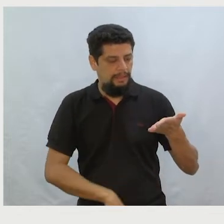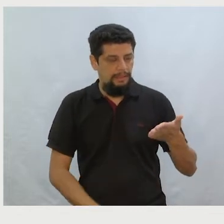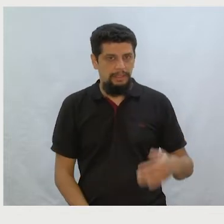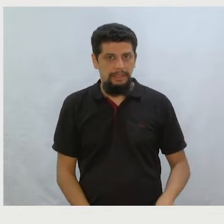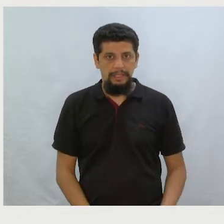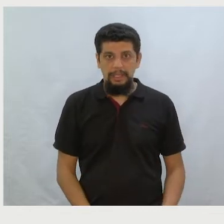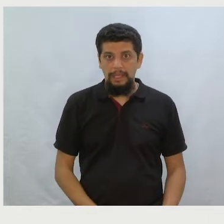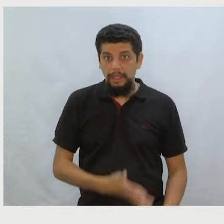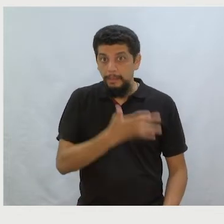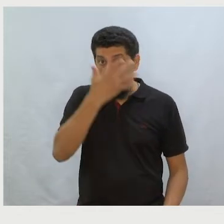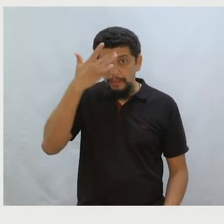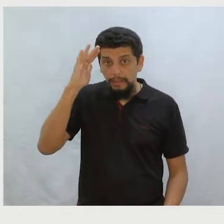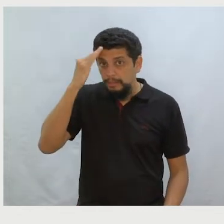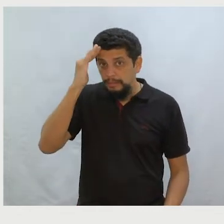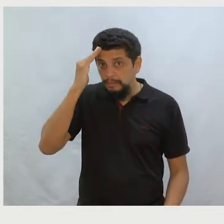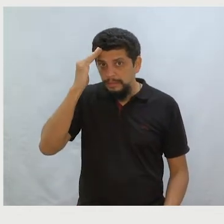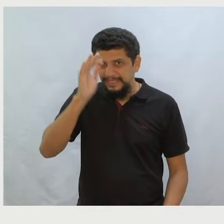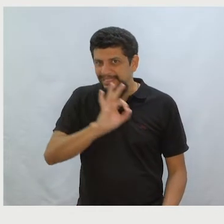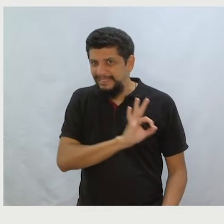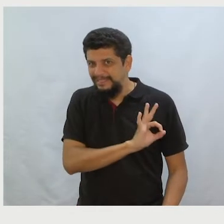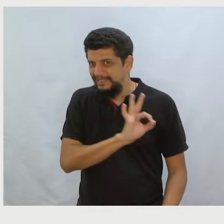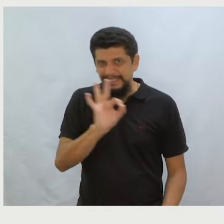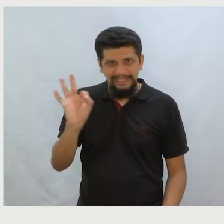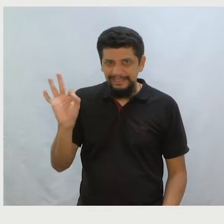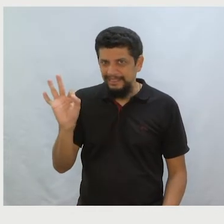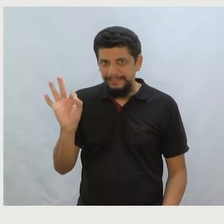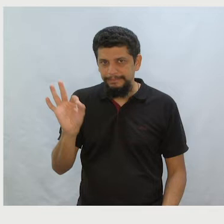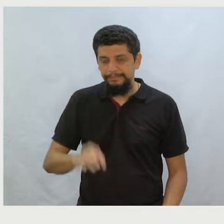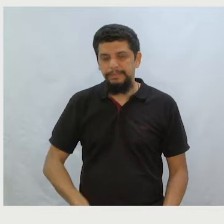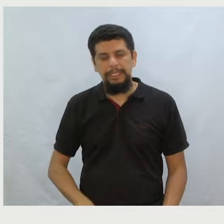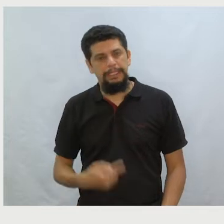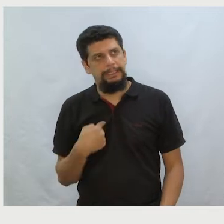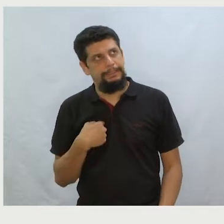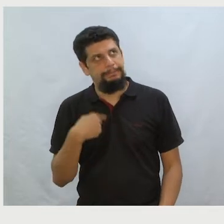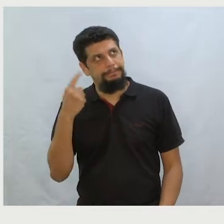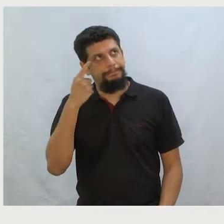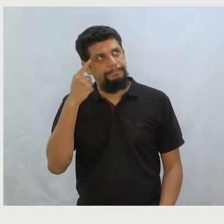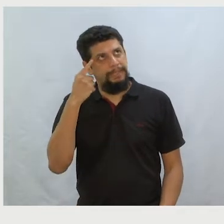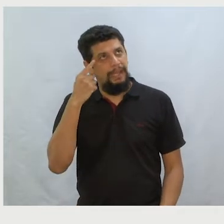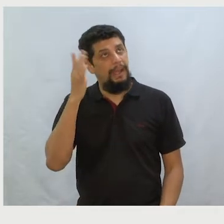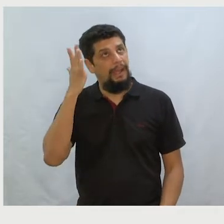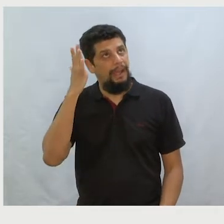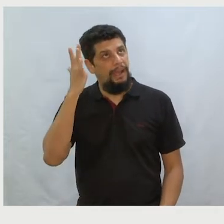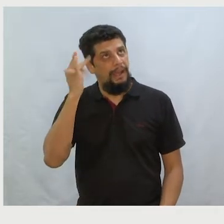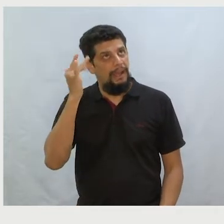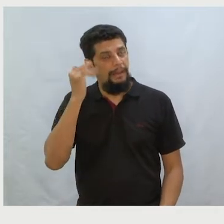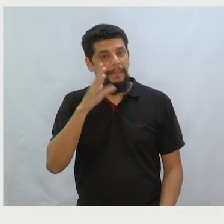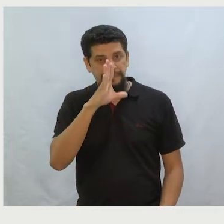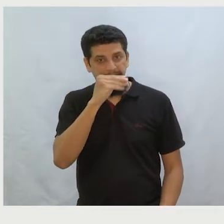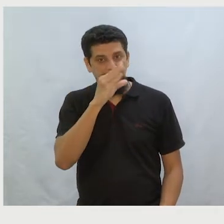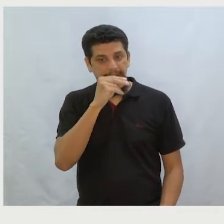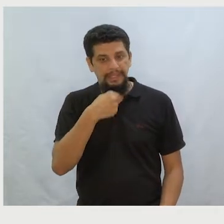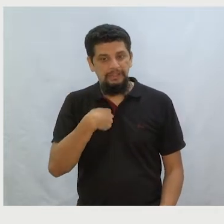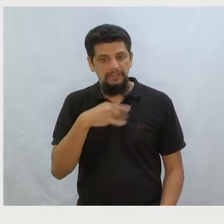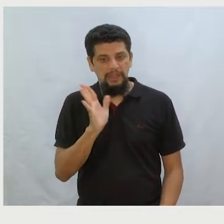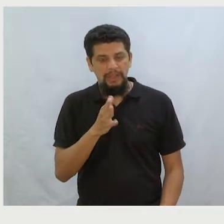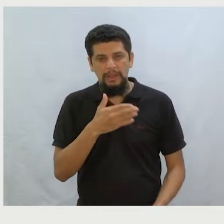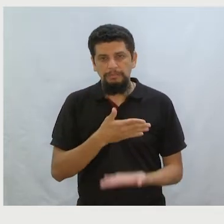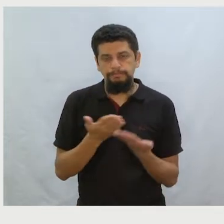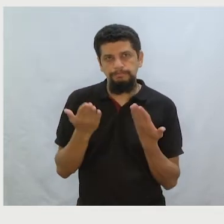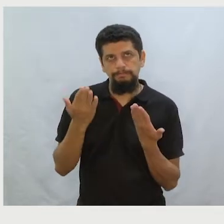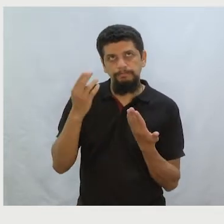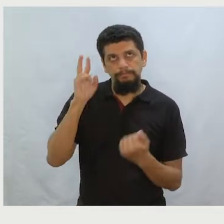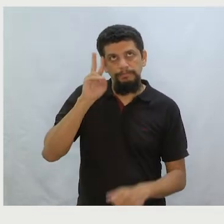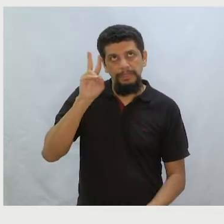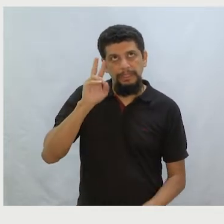casa e ninguém vai entender nada então eu pensei que ainda bem que amanhã era sábado eu já